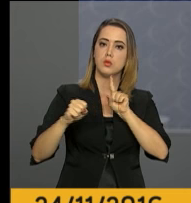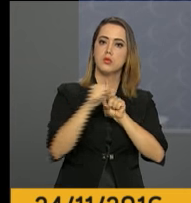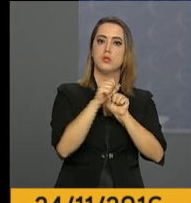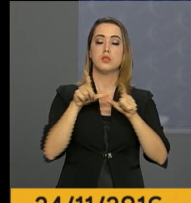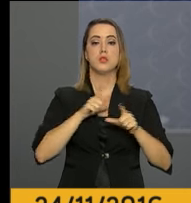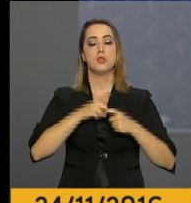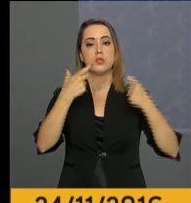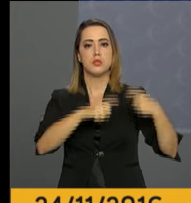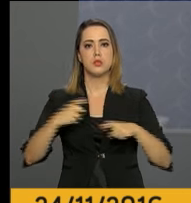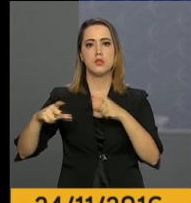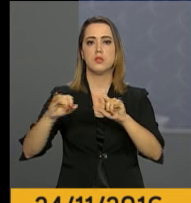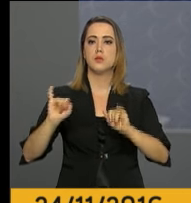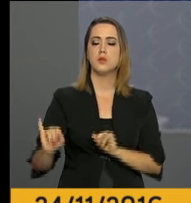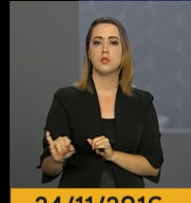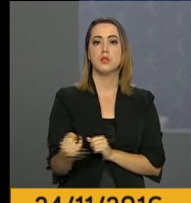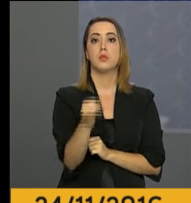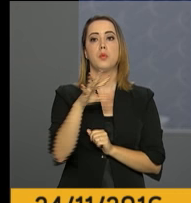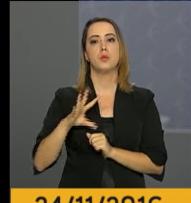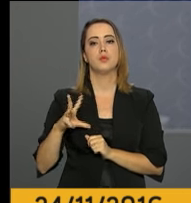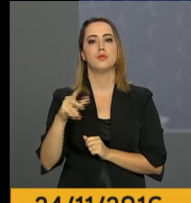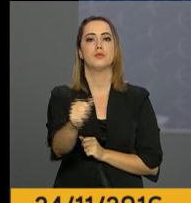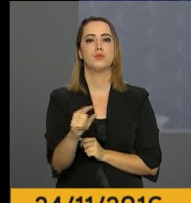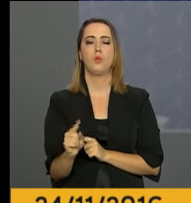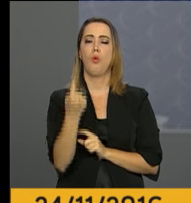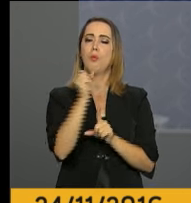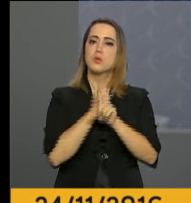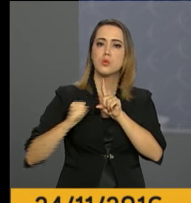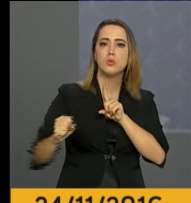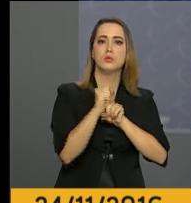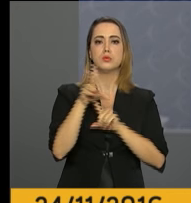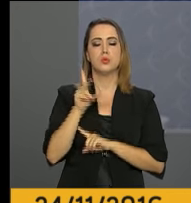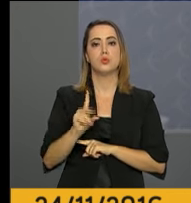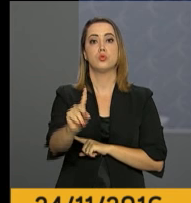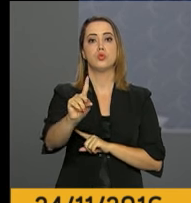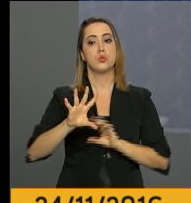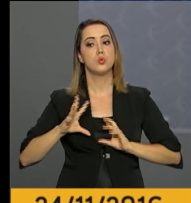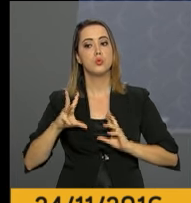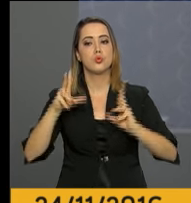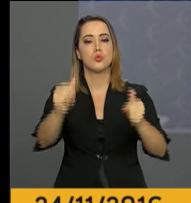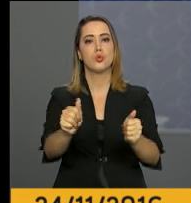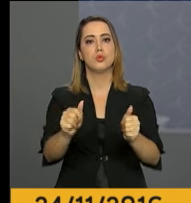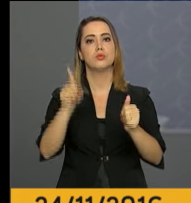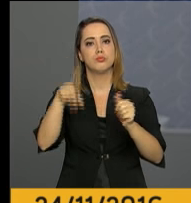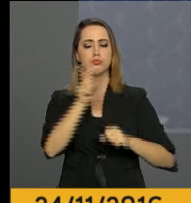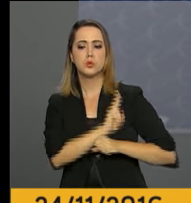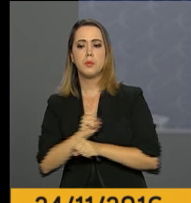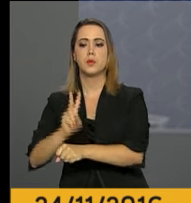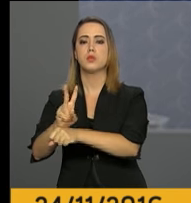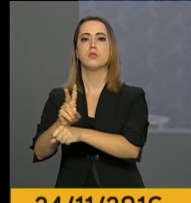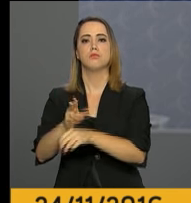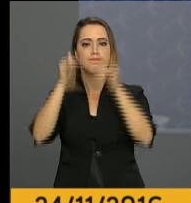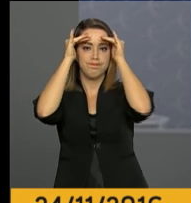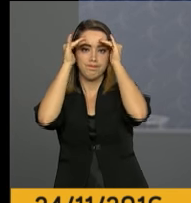espaço e oportunidade para todos uma sociedade em que os direitos de todos sejam protegidos e